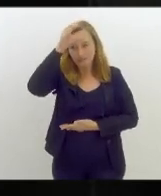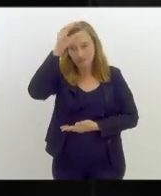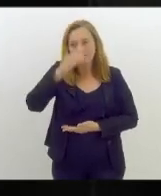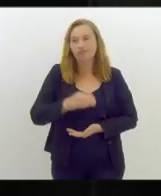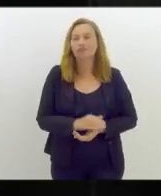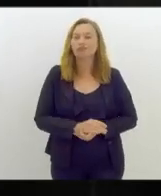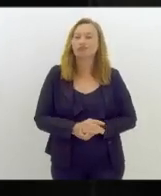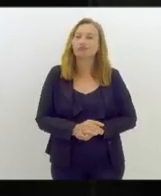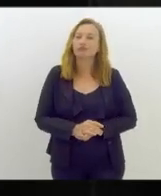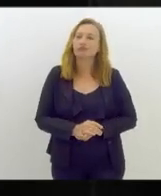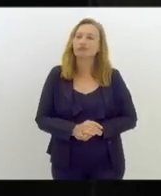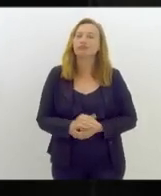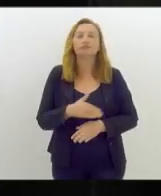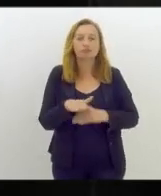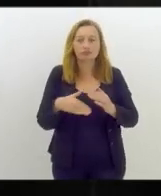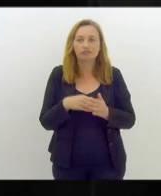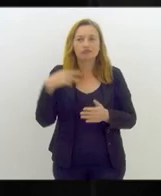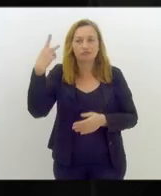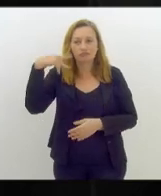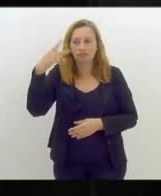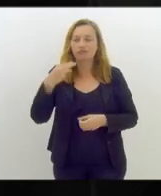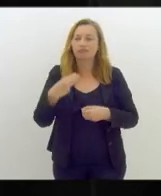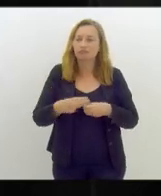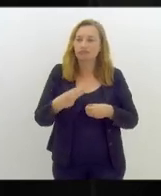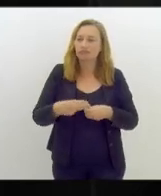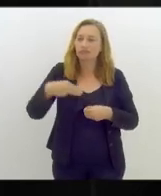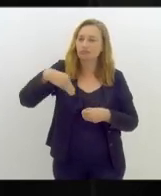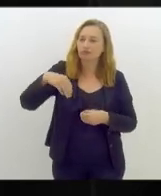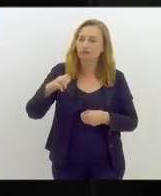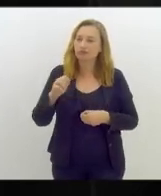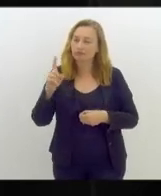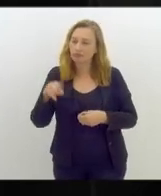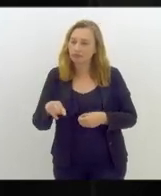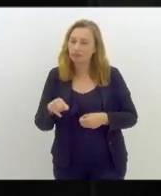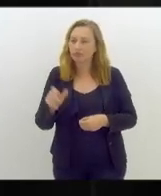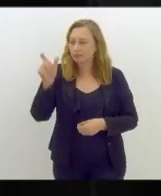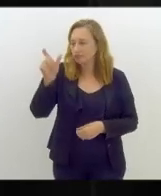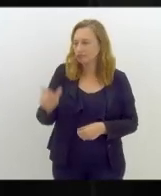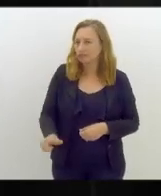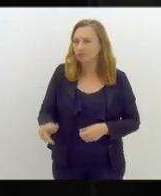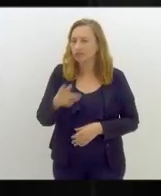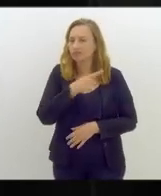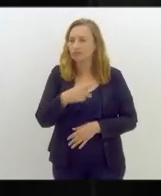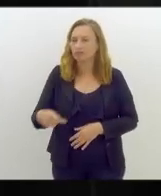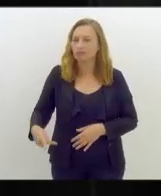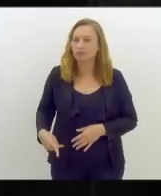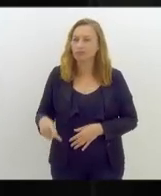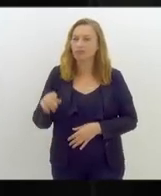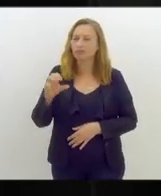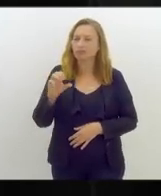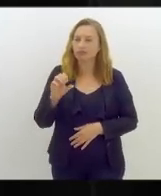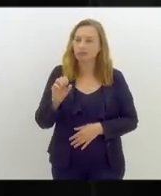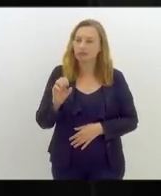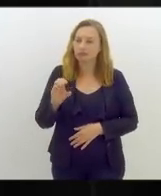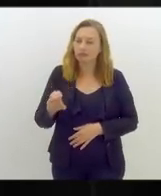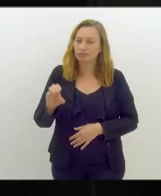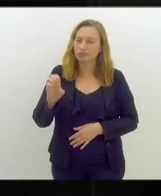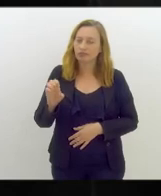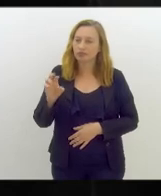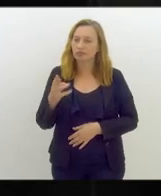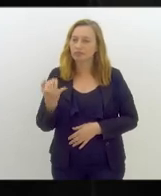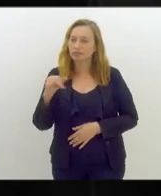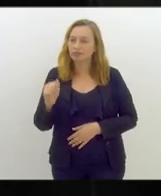Edmeia, todos os vereadores do município de Macaé, na figura do presidente Cezinha, ele e mais